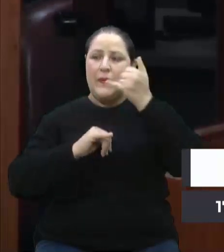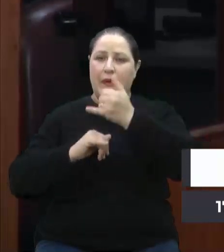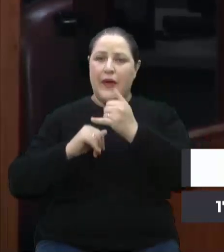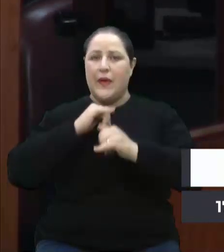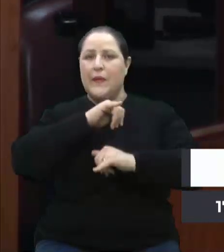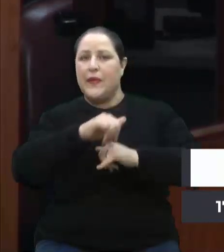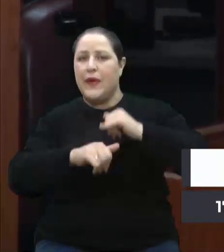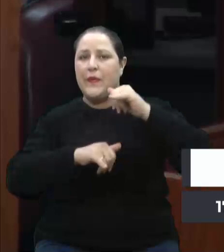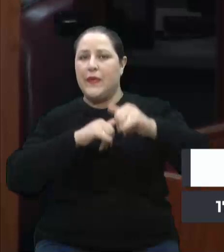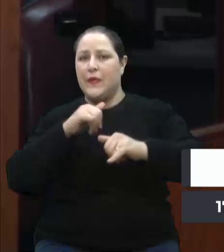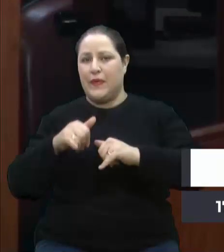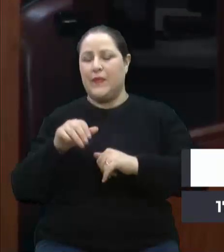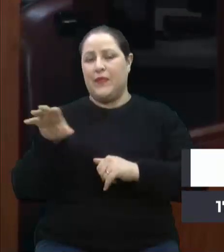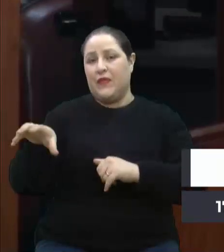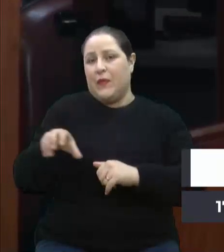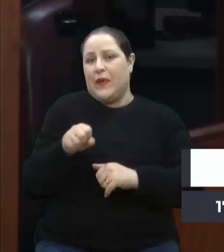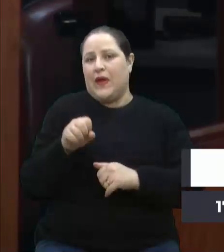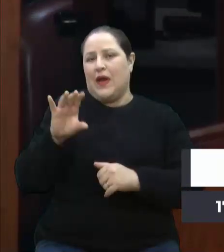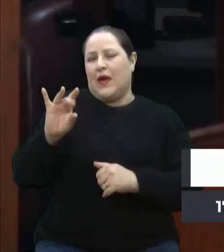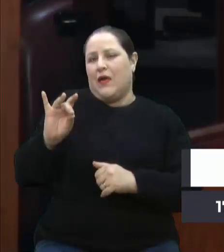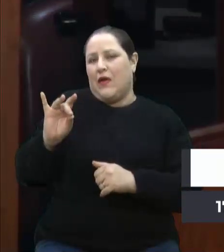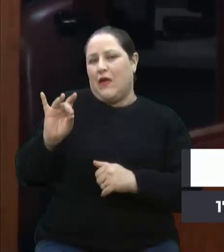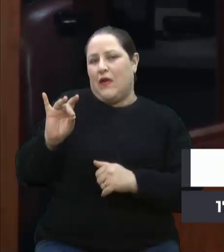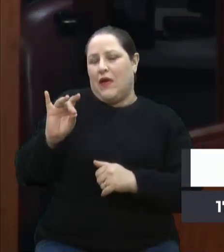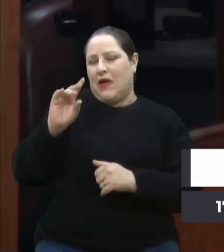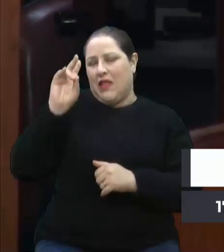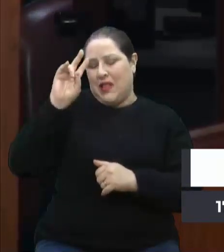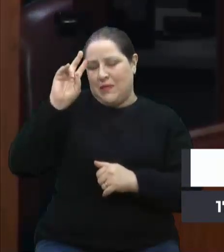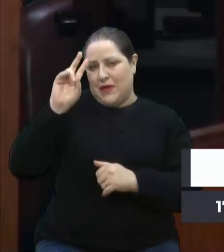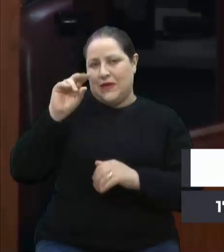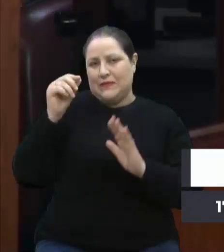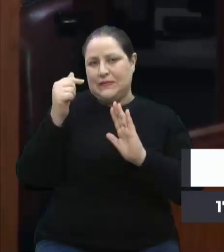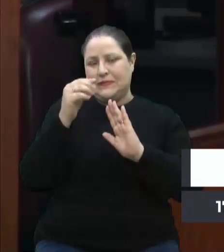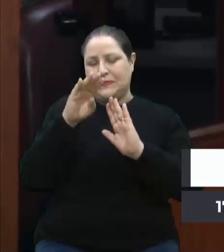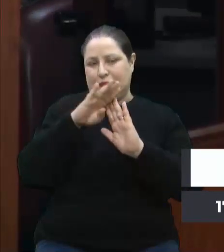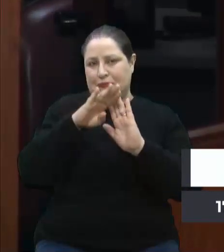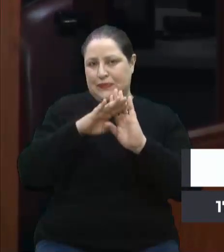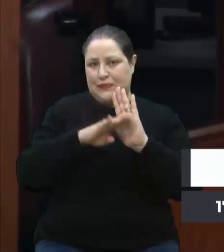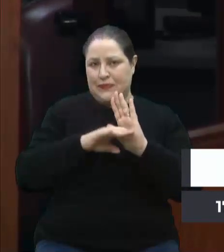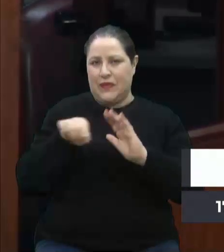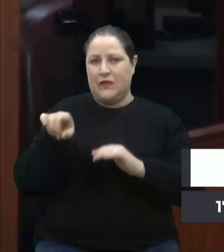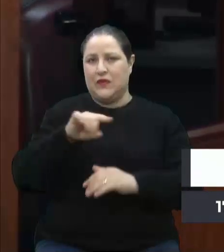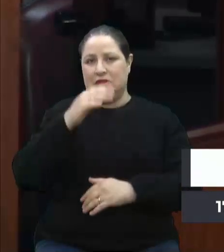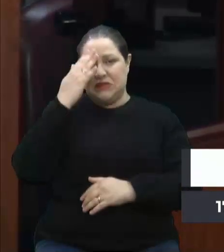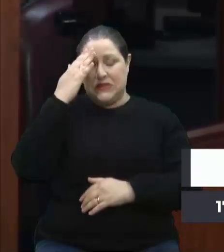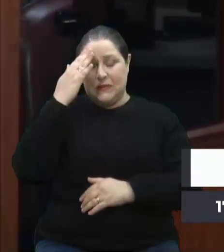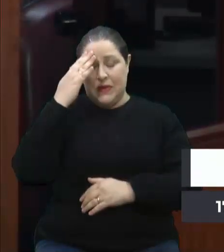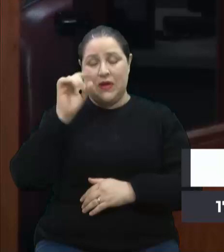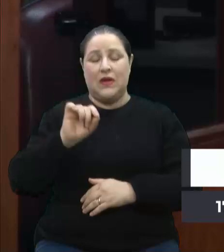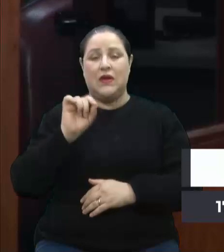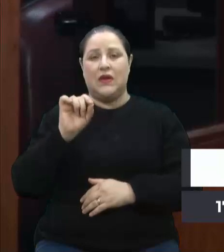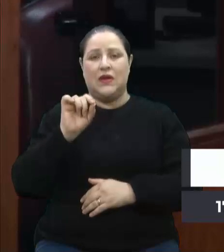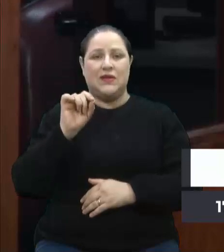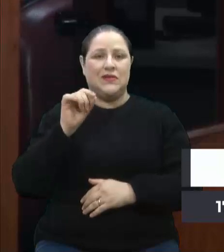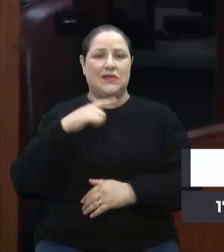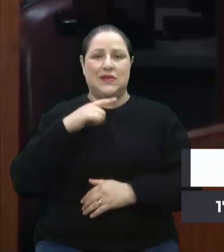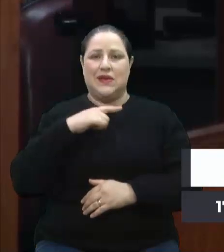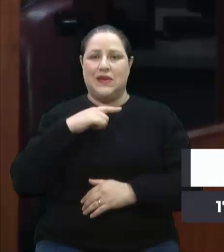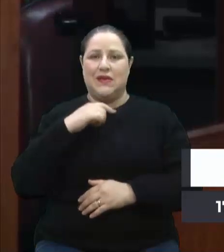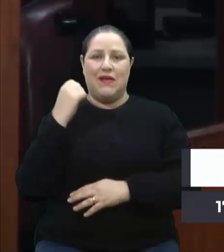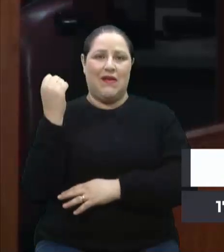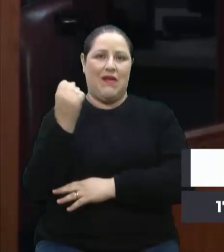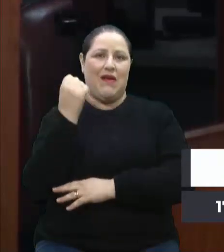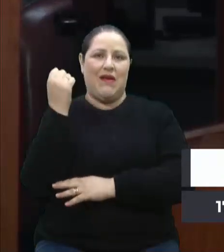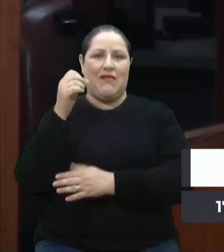e deixa eu pegar uma colinha aqui só se você tem uma ideia do nível que nós estamos de gravidade assim da questão